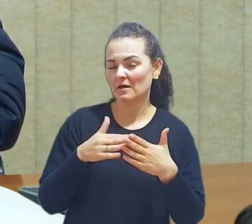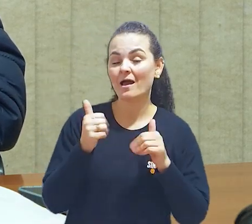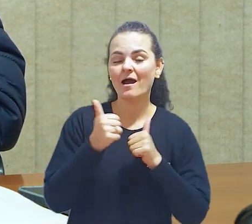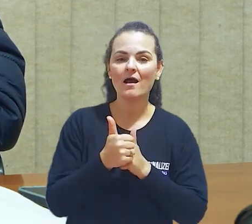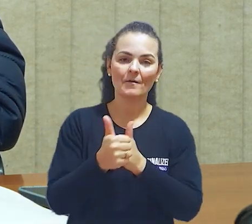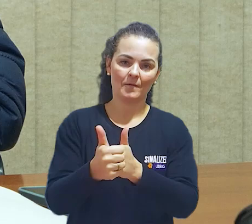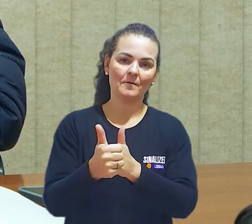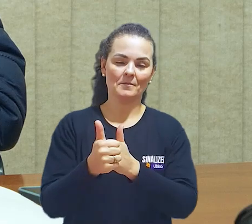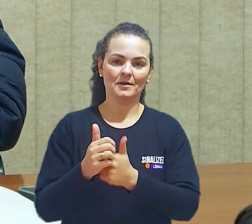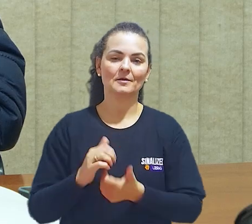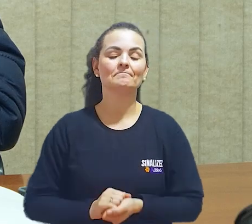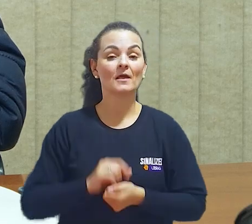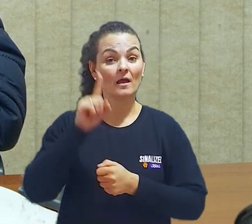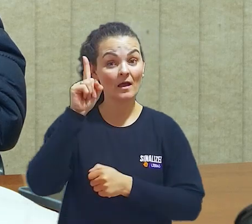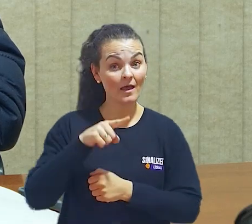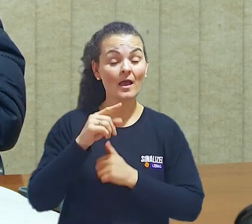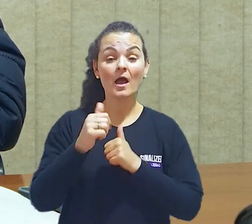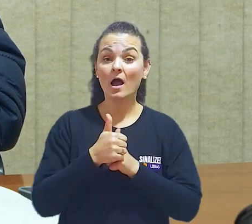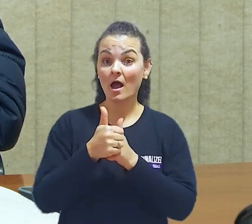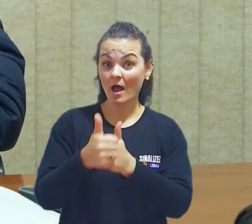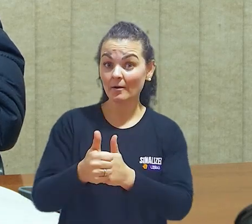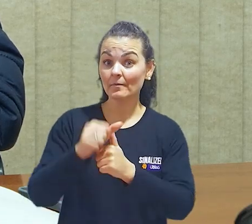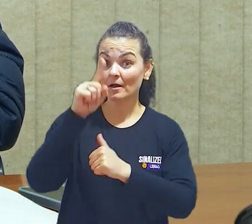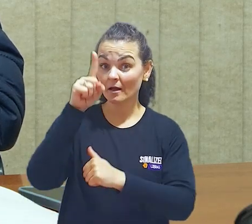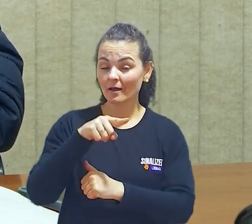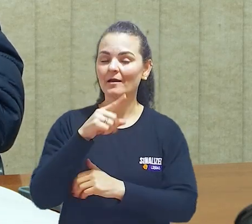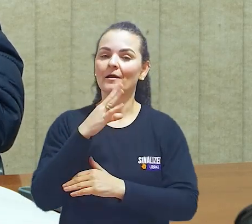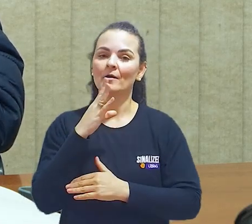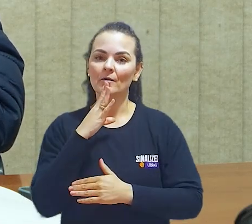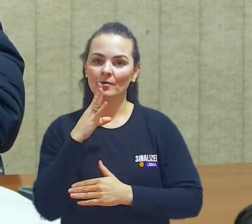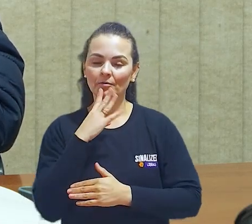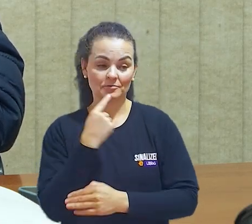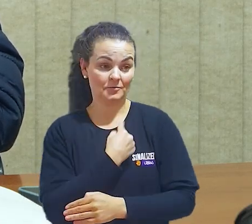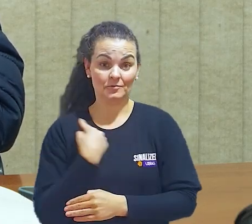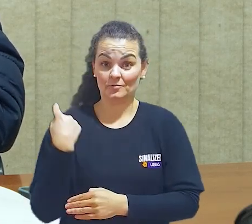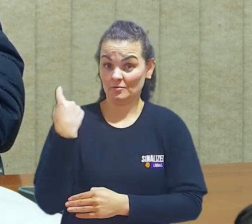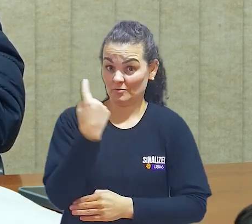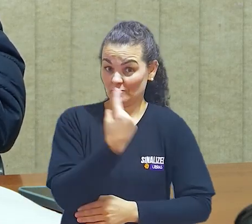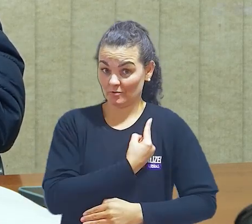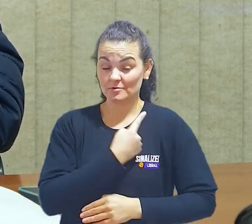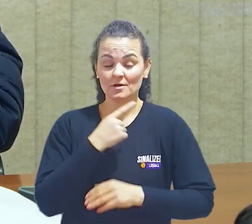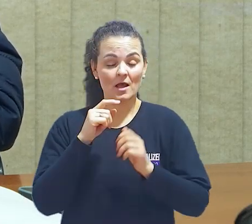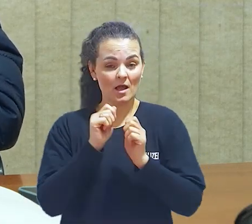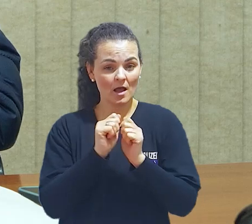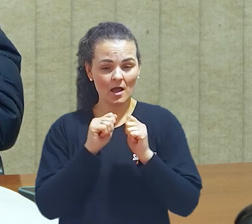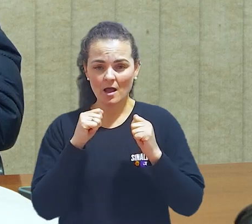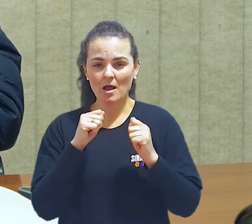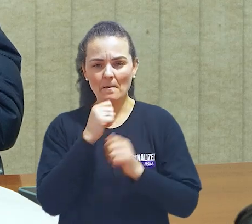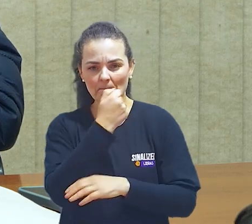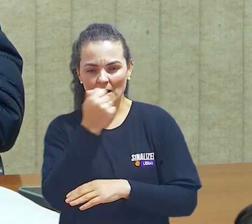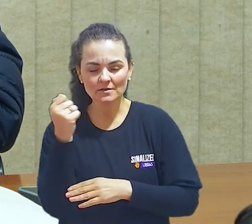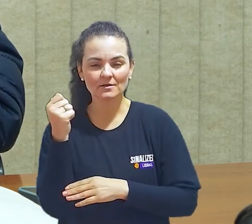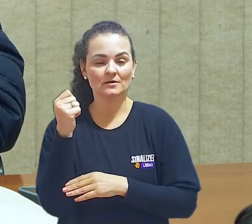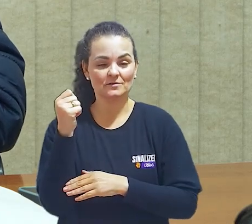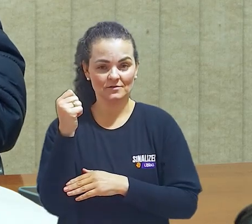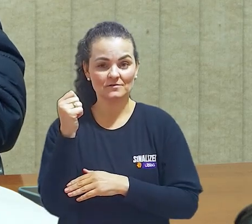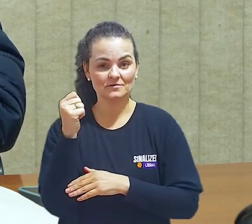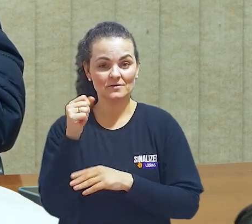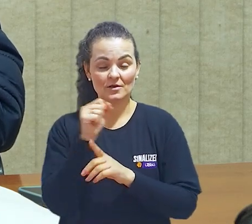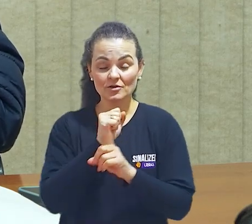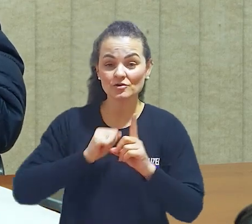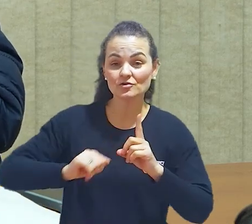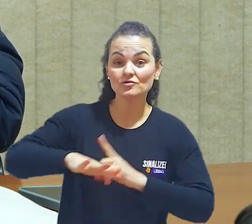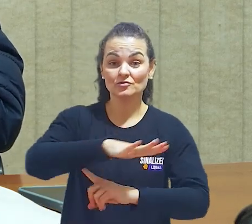acompanhe, porque é acompanhando que nós nos tornamos uma sociedade consciente e que temos